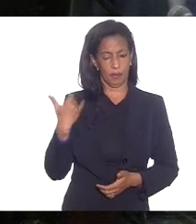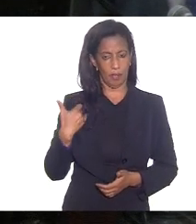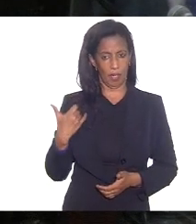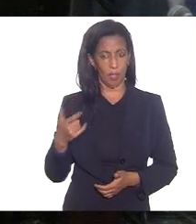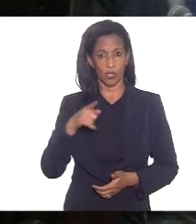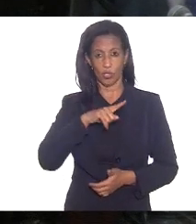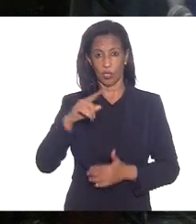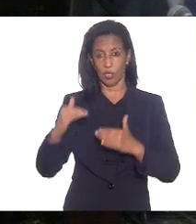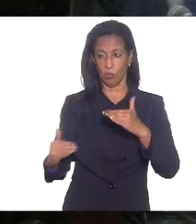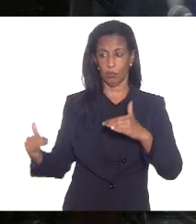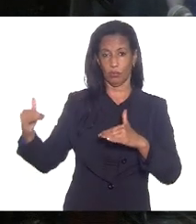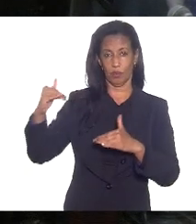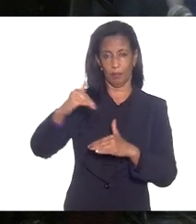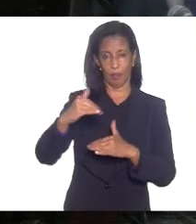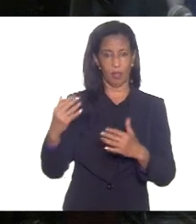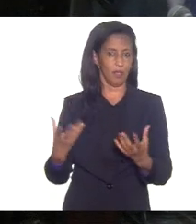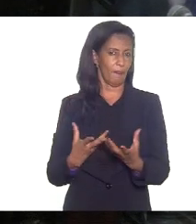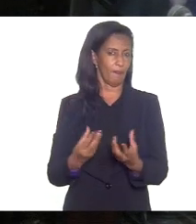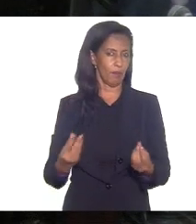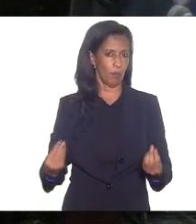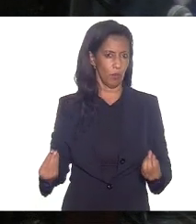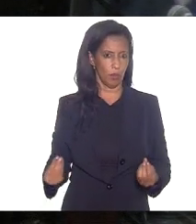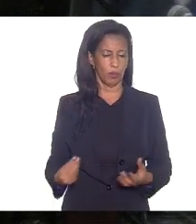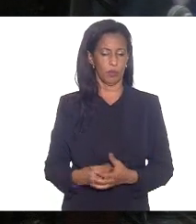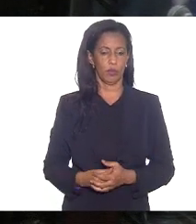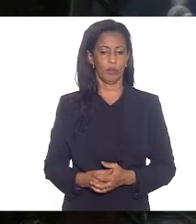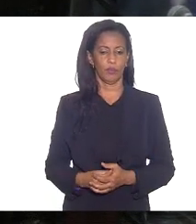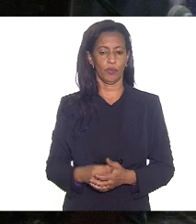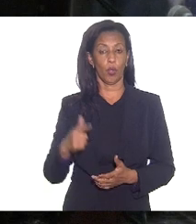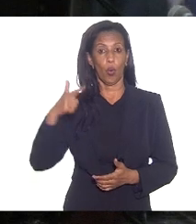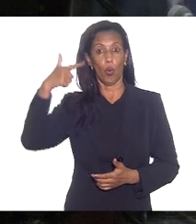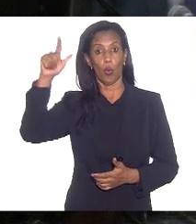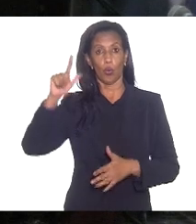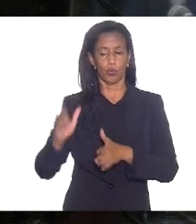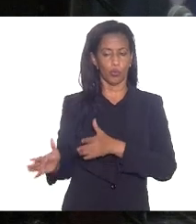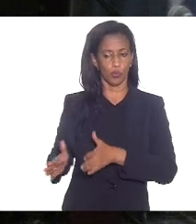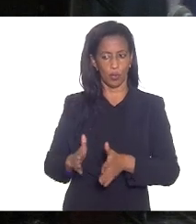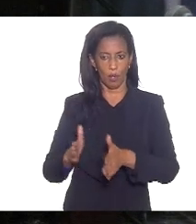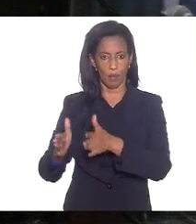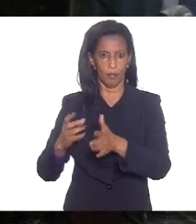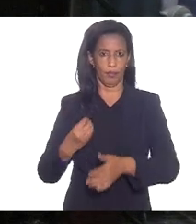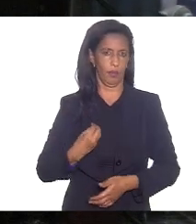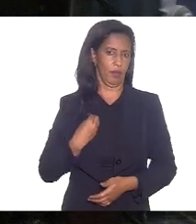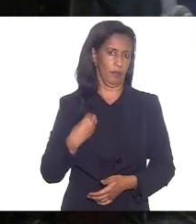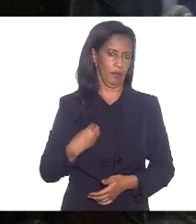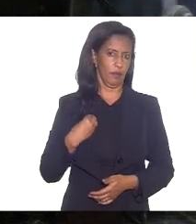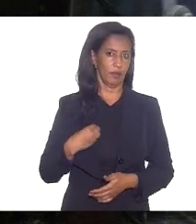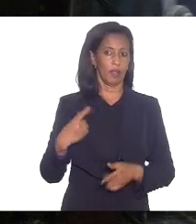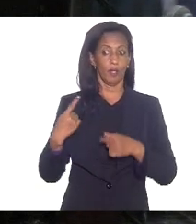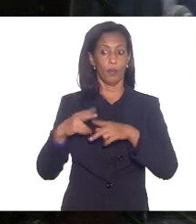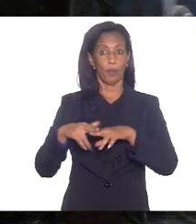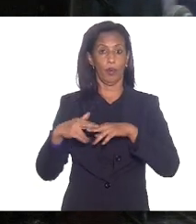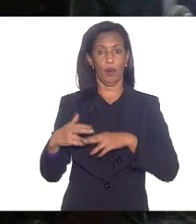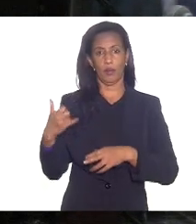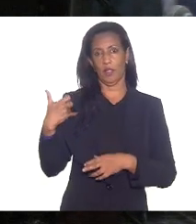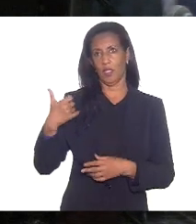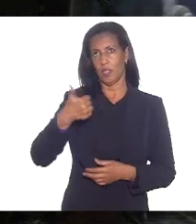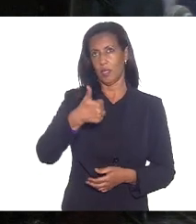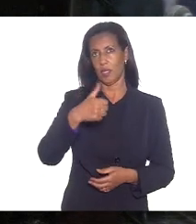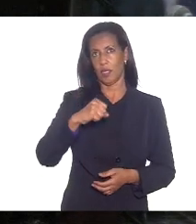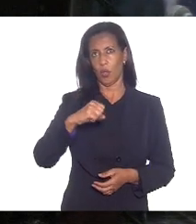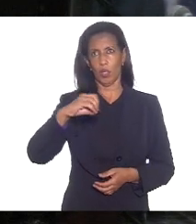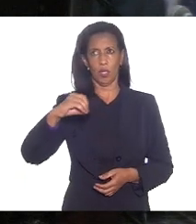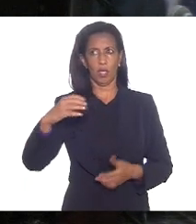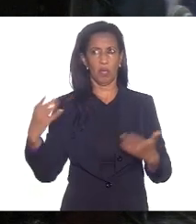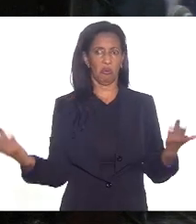não ultrapassa muito, já trilharam outros caminhos na vida, acredito que cerca de 180,